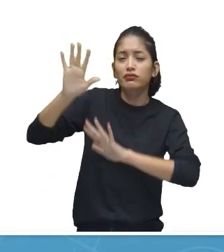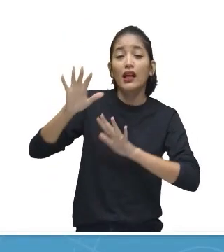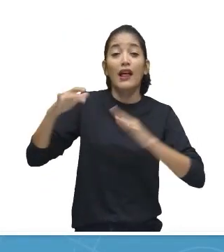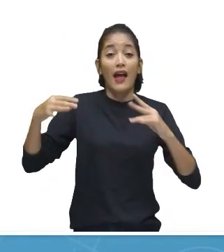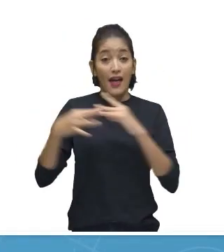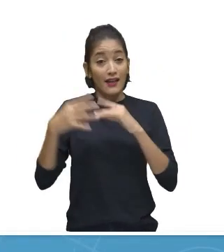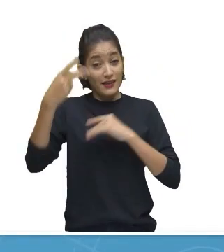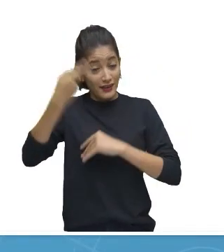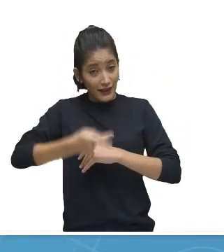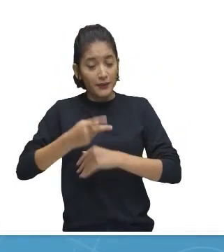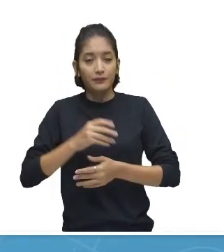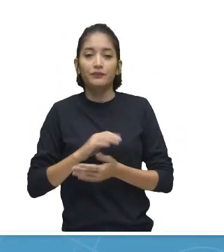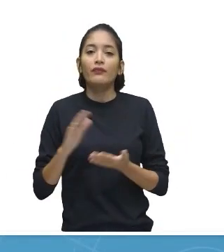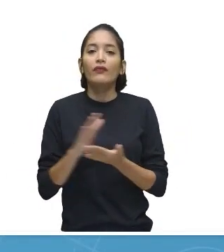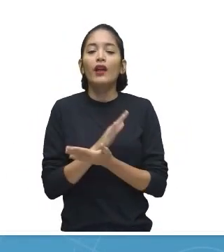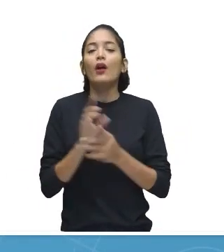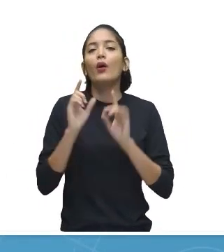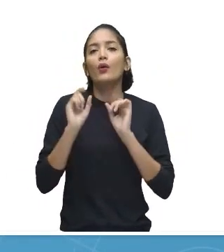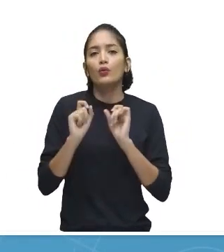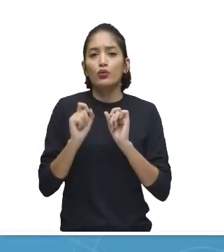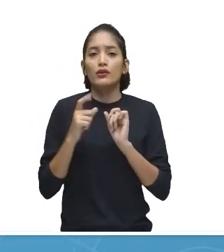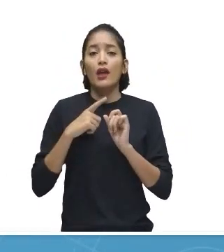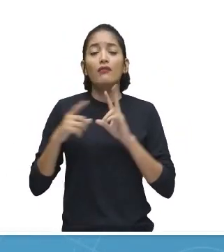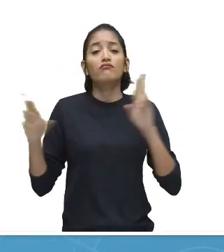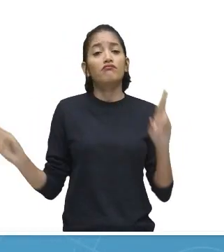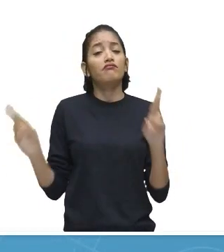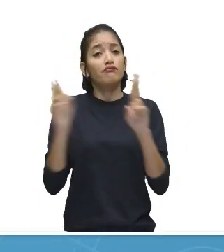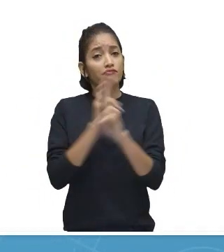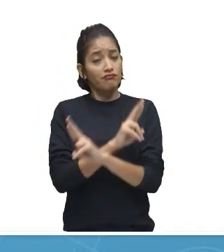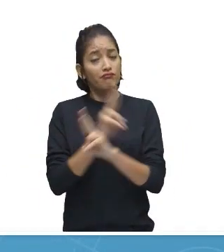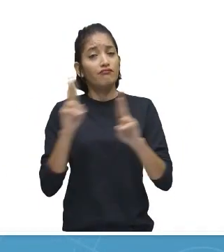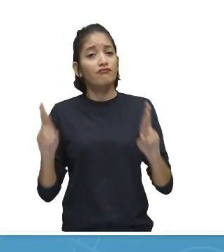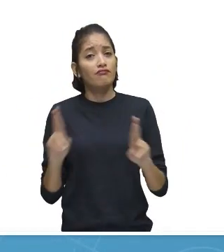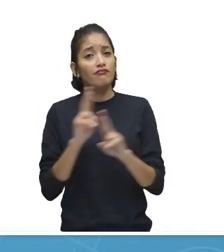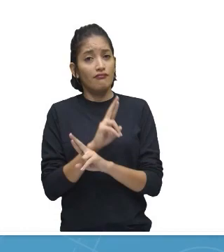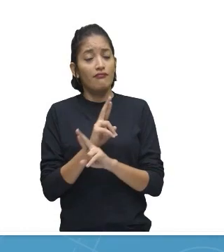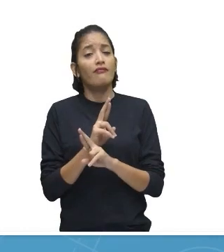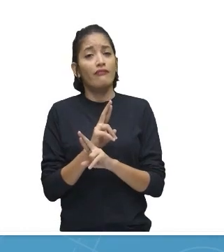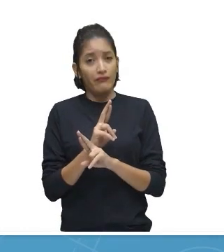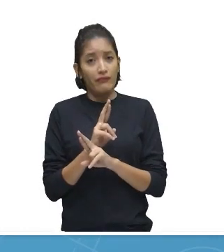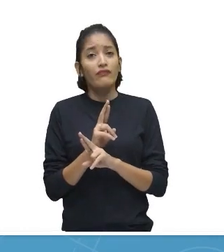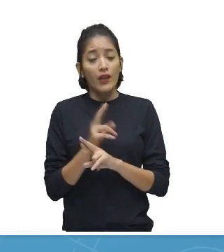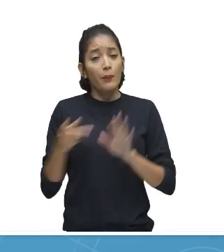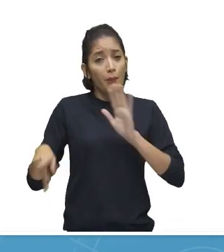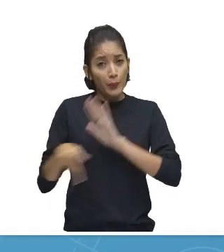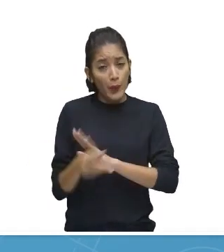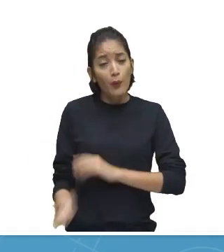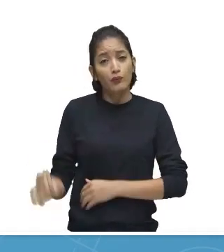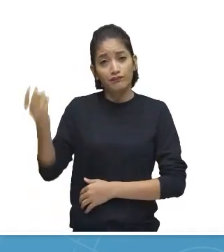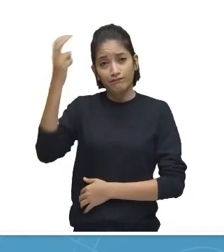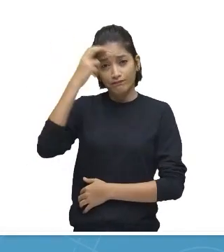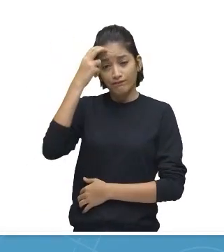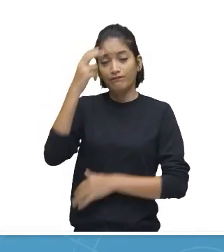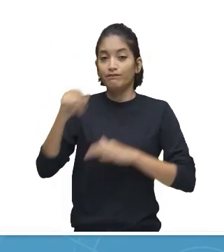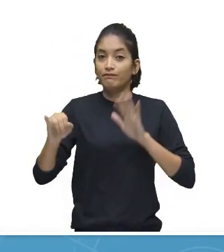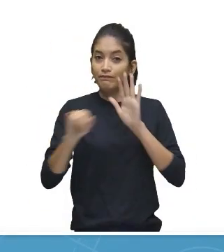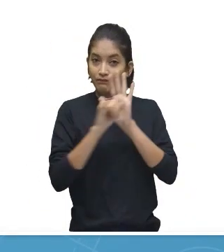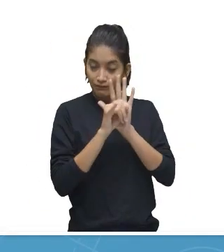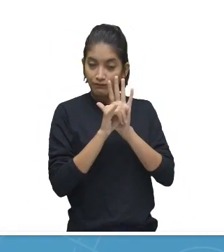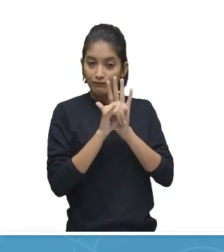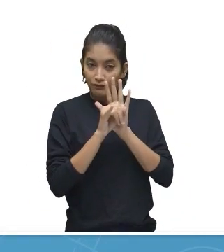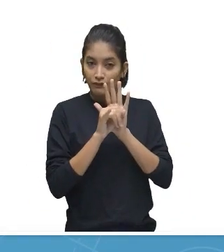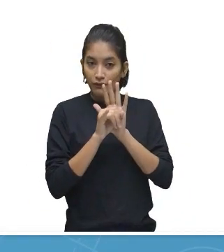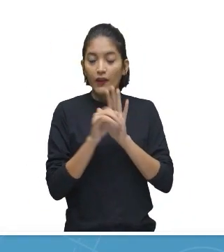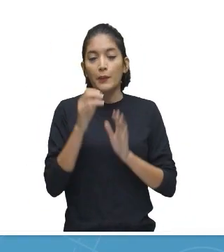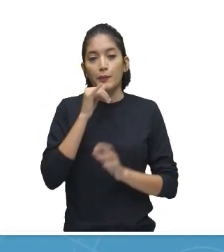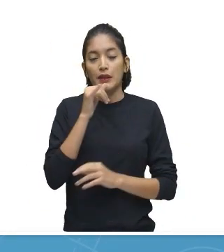e muitas delas, elas fazem uma relação com a nossa identidade cultural, né? Aí a representação